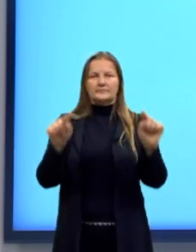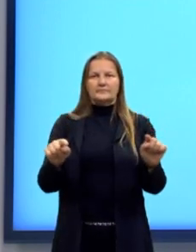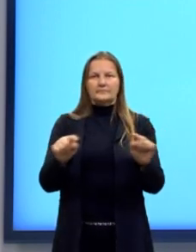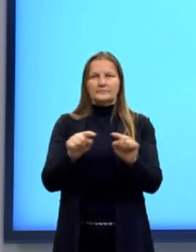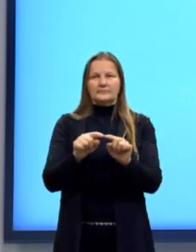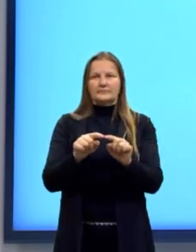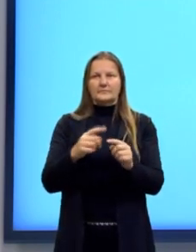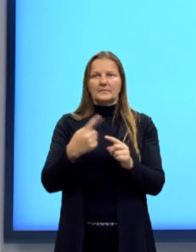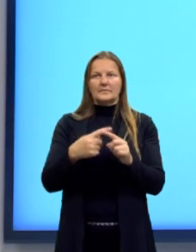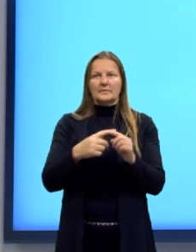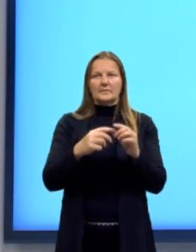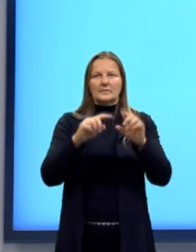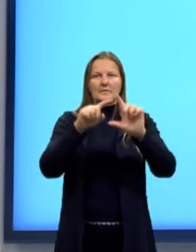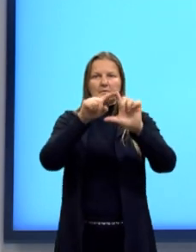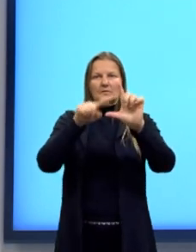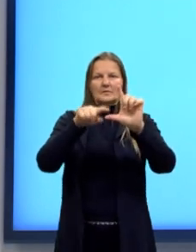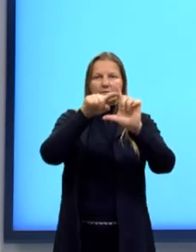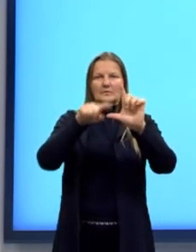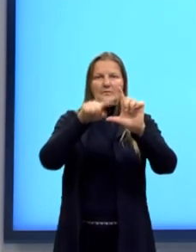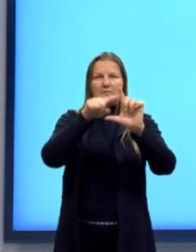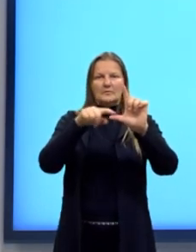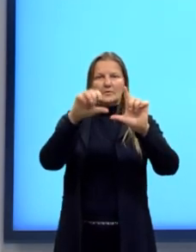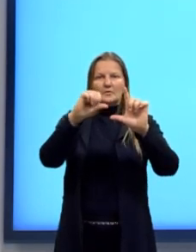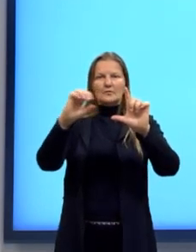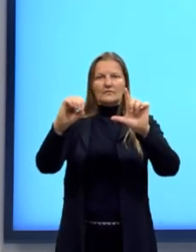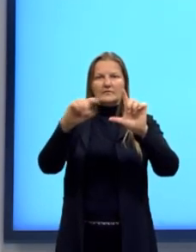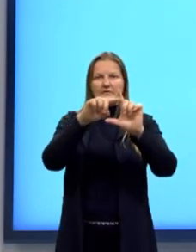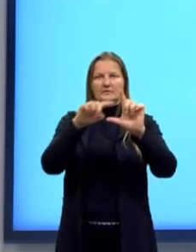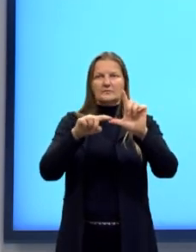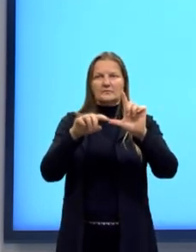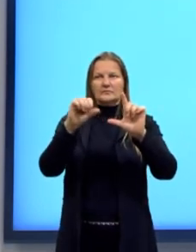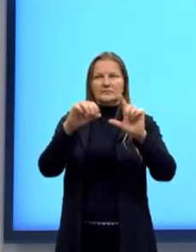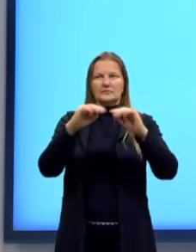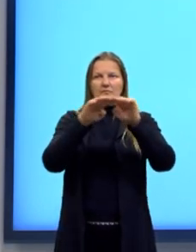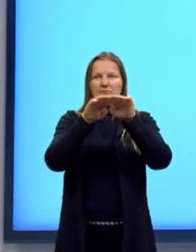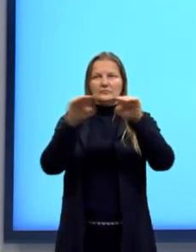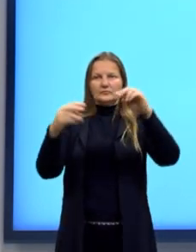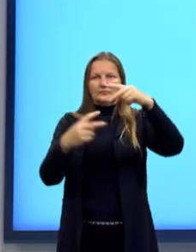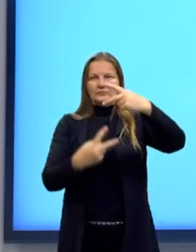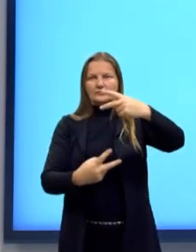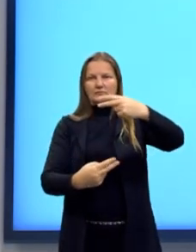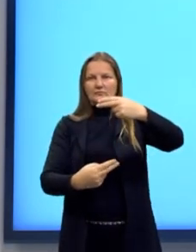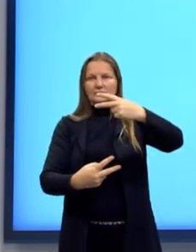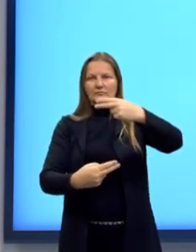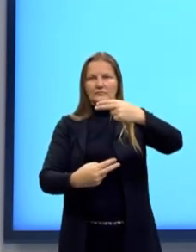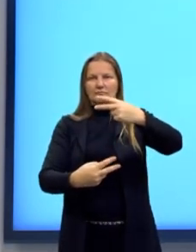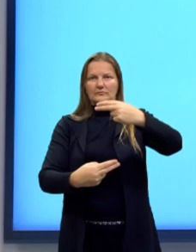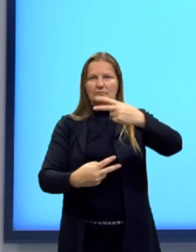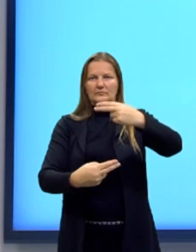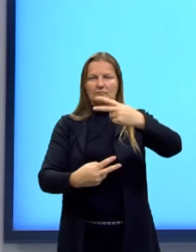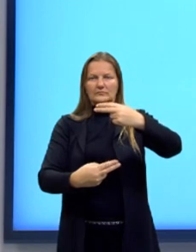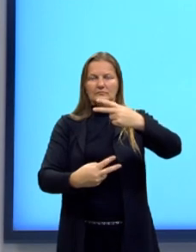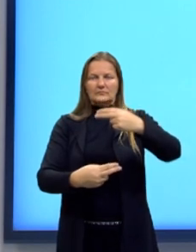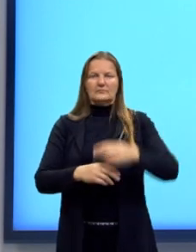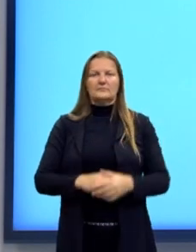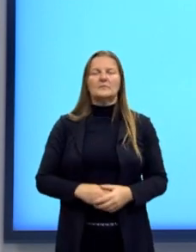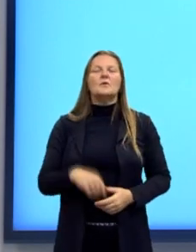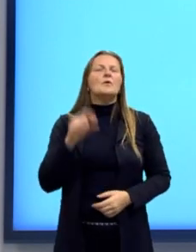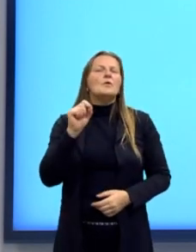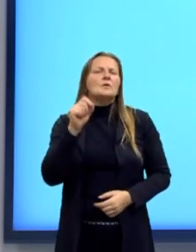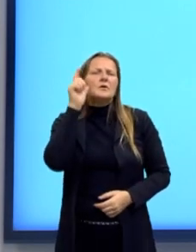porque vai possuir os ângulos internos com 90 graus e os lados opostos tendo o mesmo a medida a